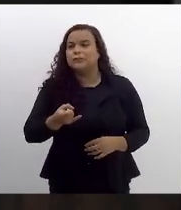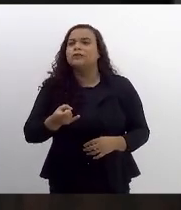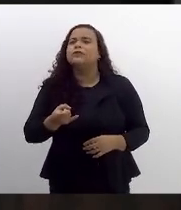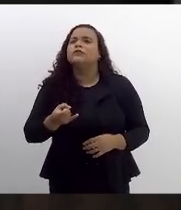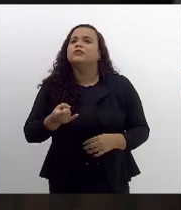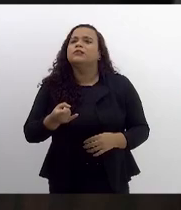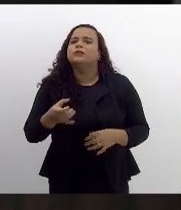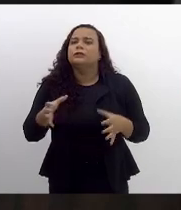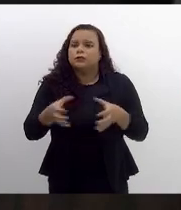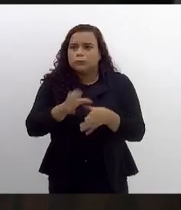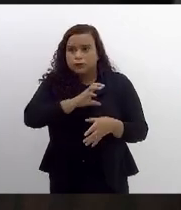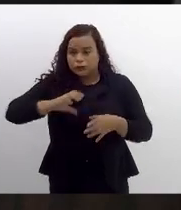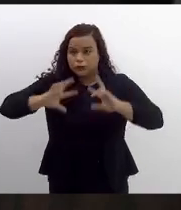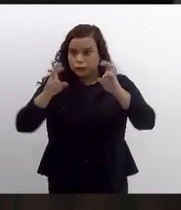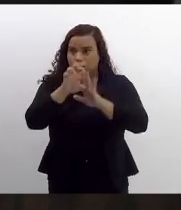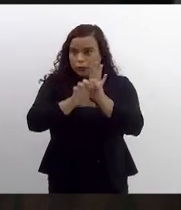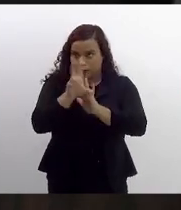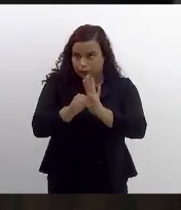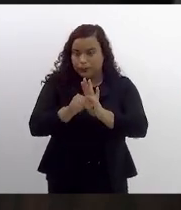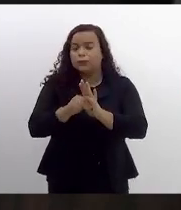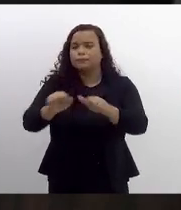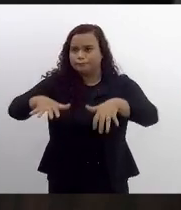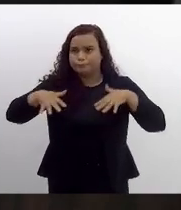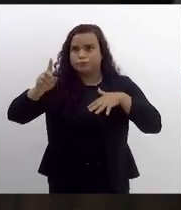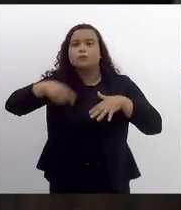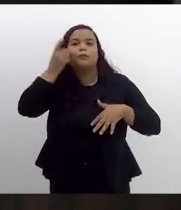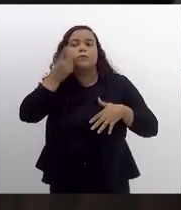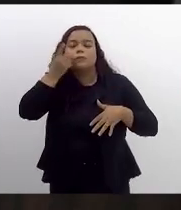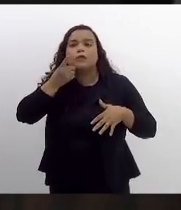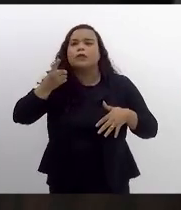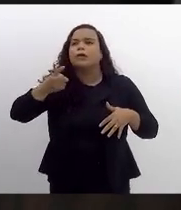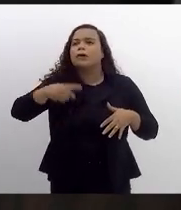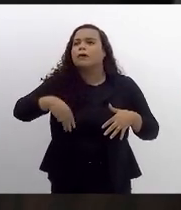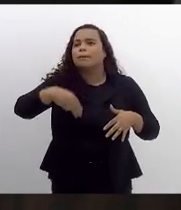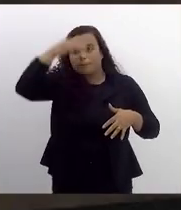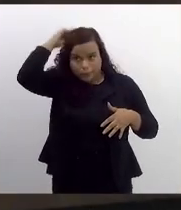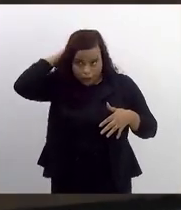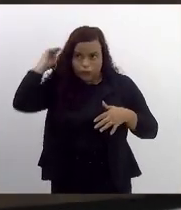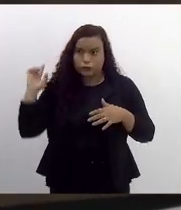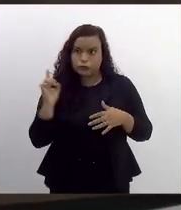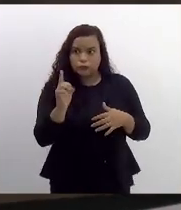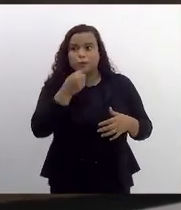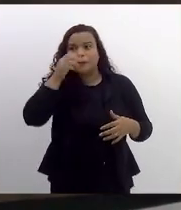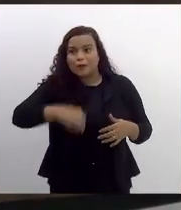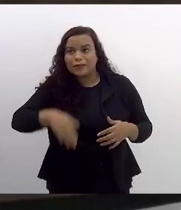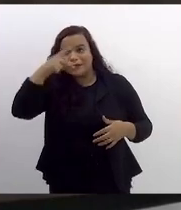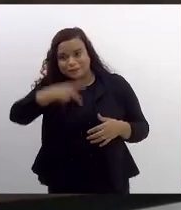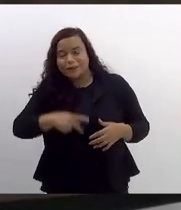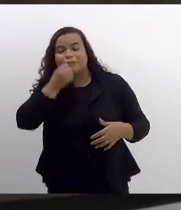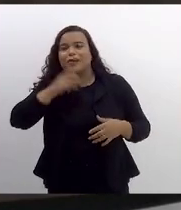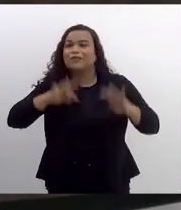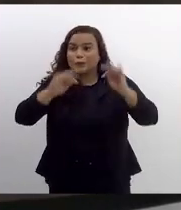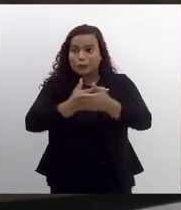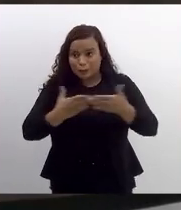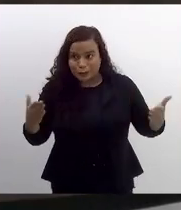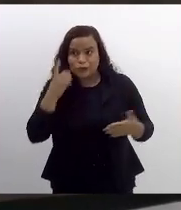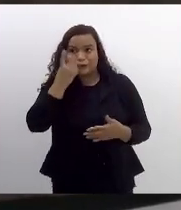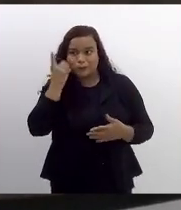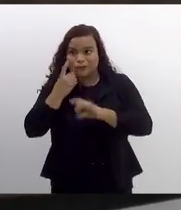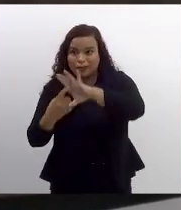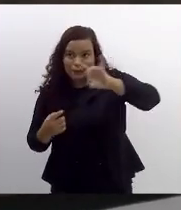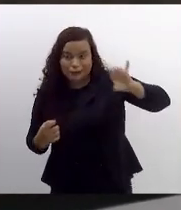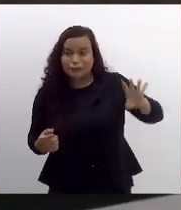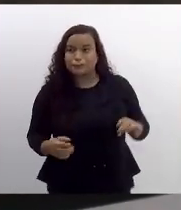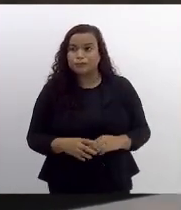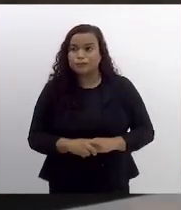as emendas de plenário Deputado Márcio Pacheco antes o presidente Boa tarde senhoras e senhores deputados Deputados